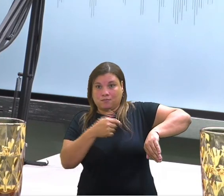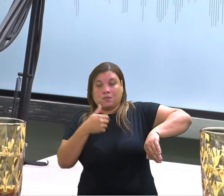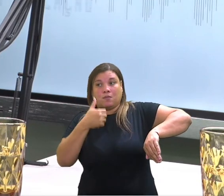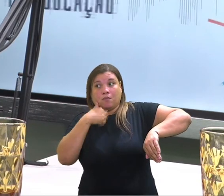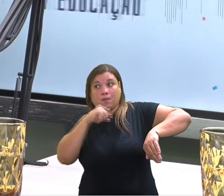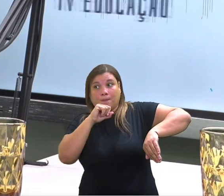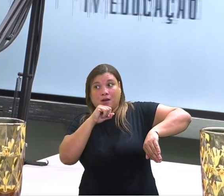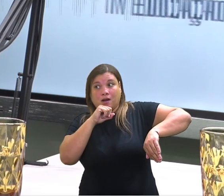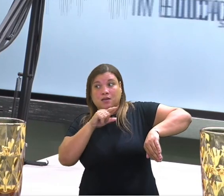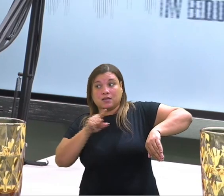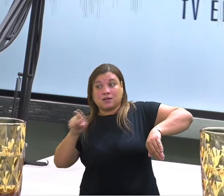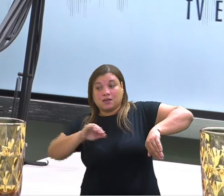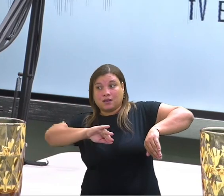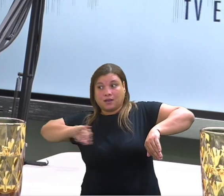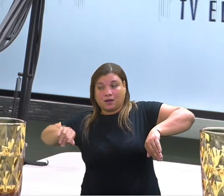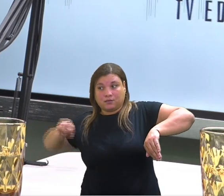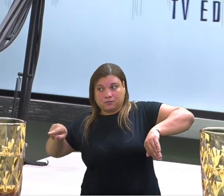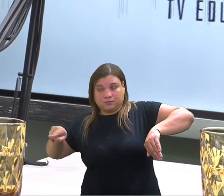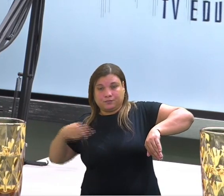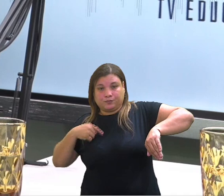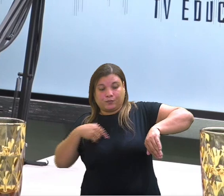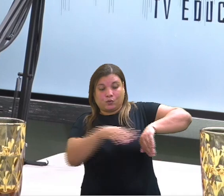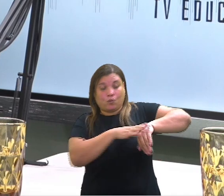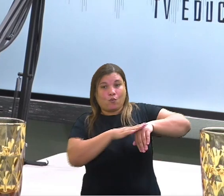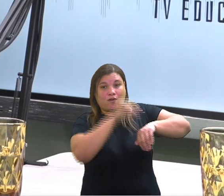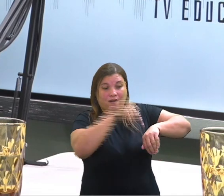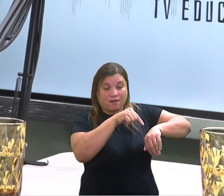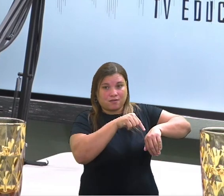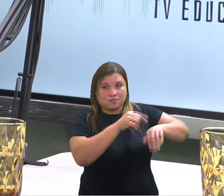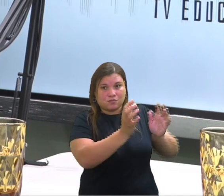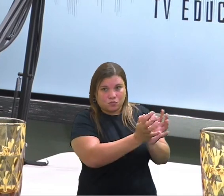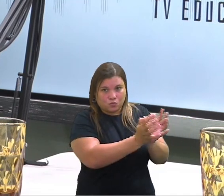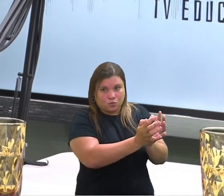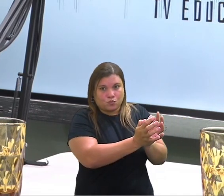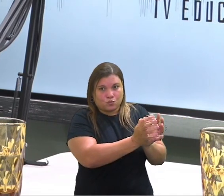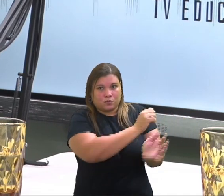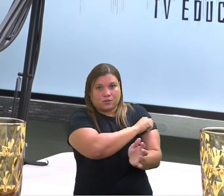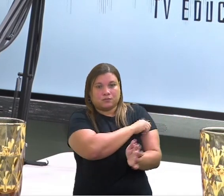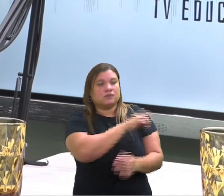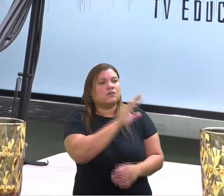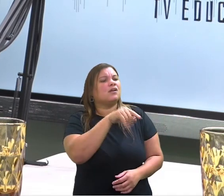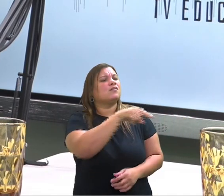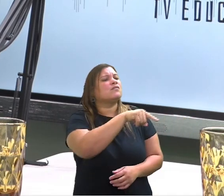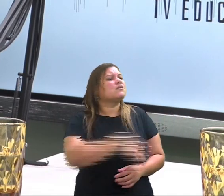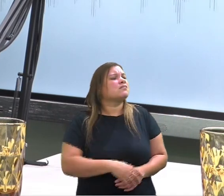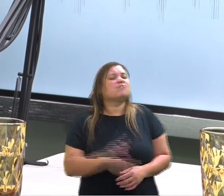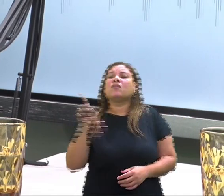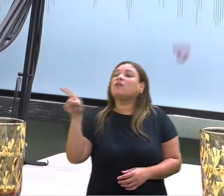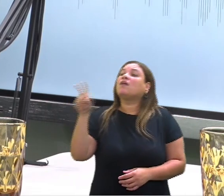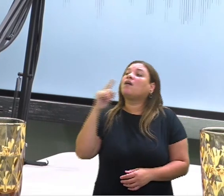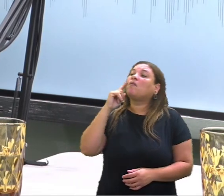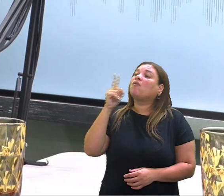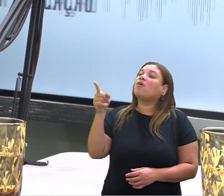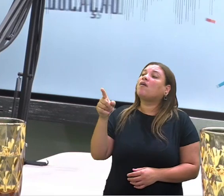os dizeres do próprio aluno, se eu falasse que ela é isso, isso e isso, o que você acharia? Não, da minha mãe, ninguém falaria isso nunca. Mas se